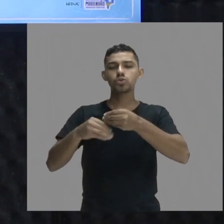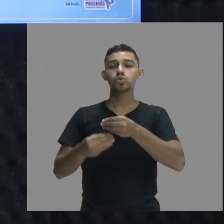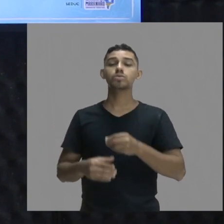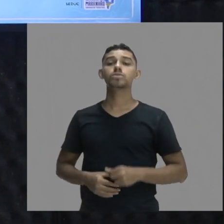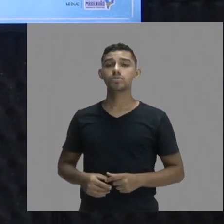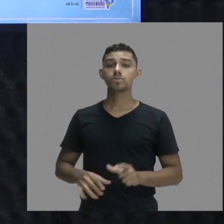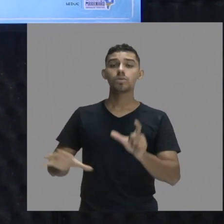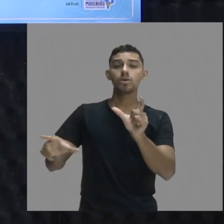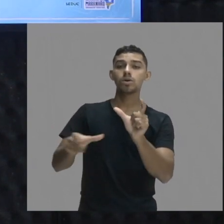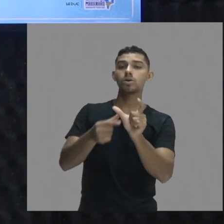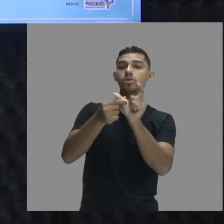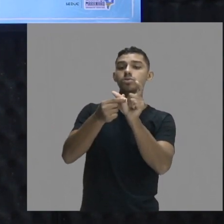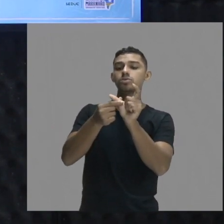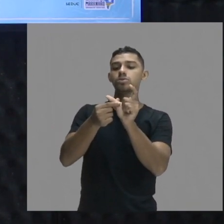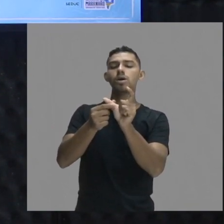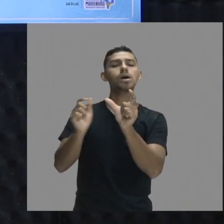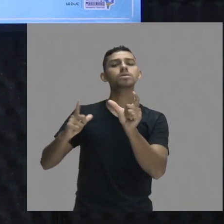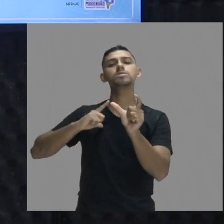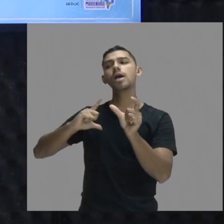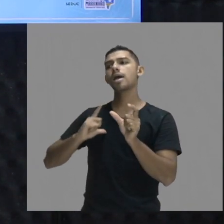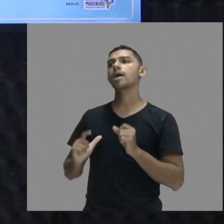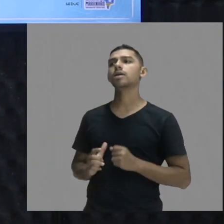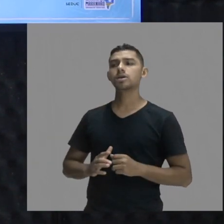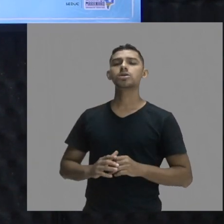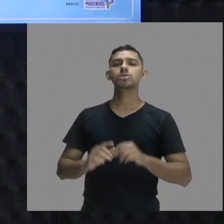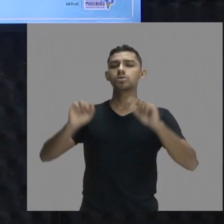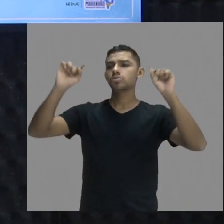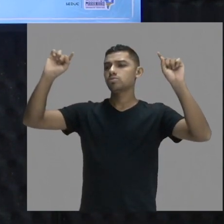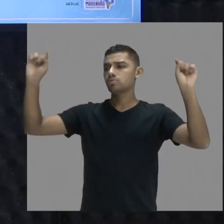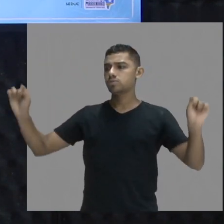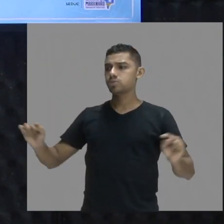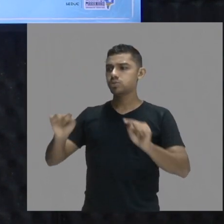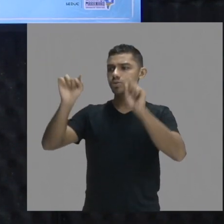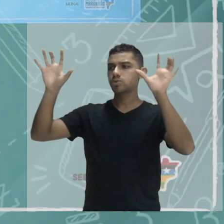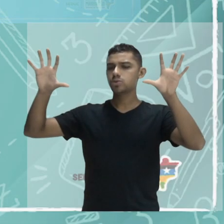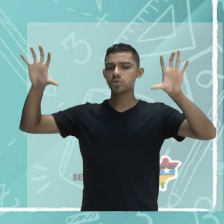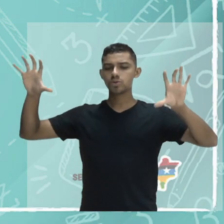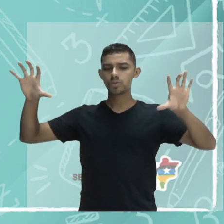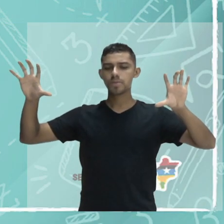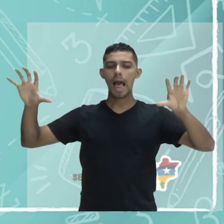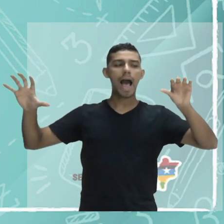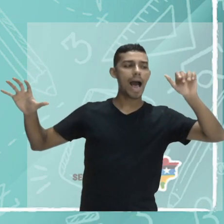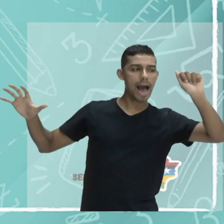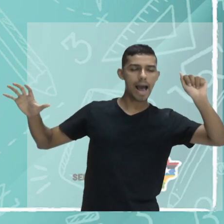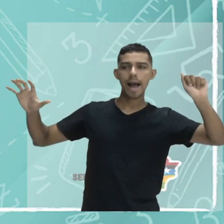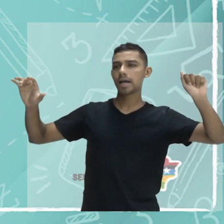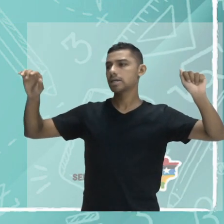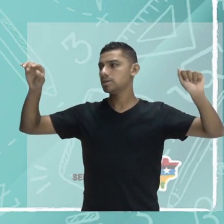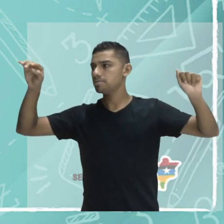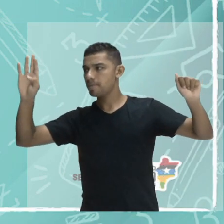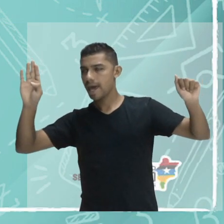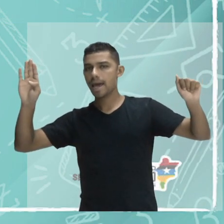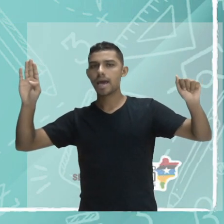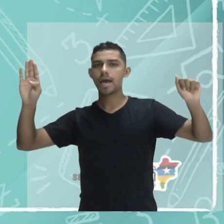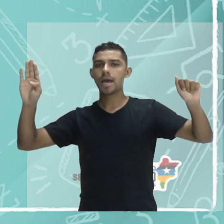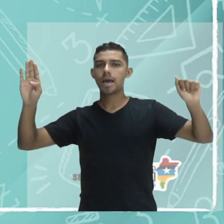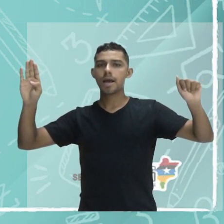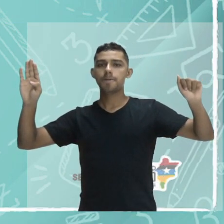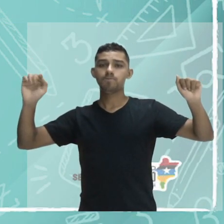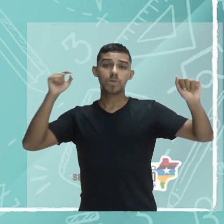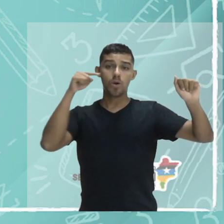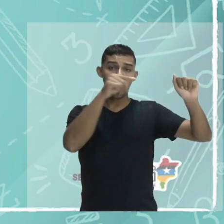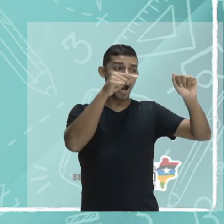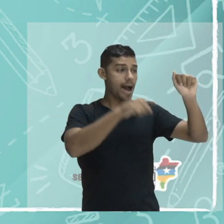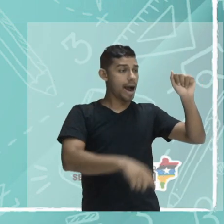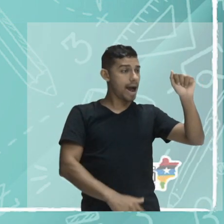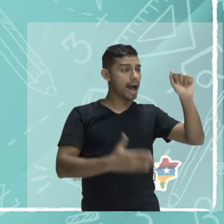que legal. Eu posso montar aqui dois conjuntos, né? Tá? Você tem um conjunto A, perceba que nesse conjunto A eu coloquei